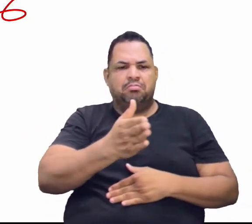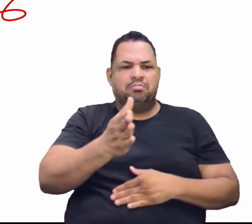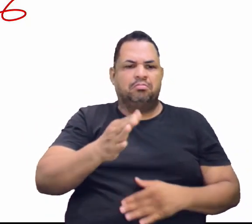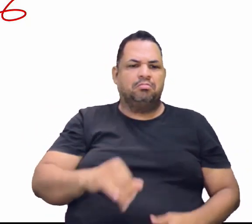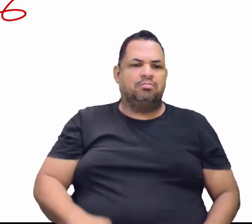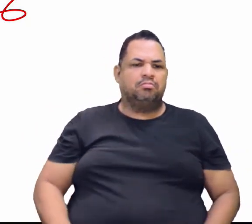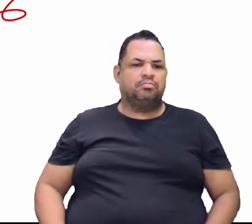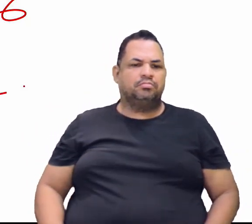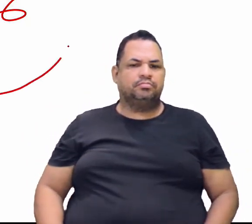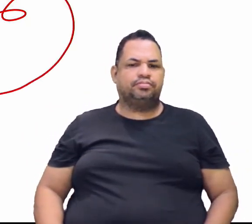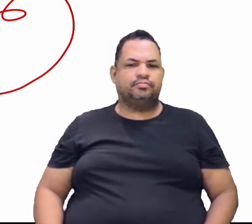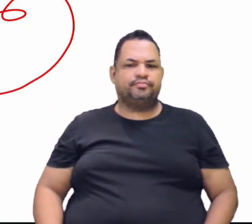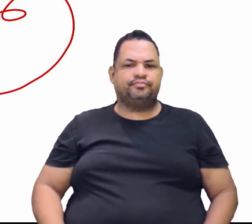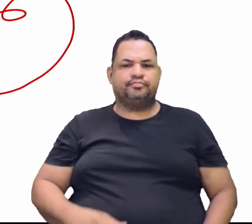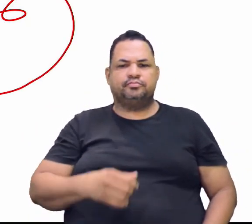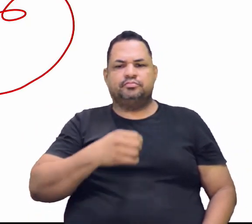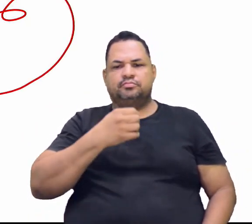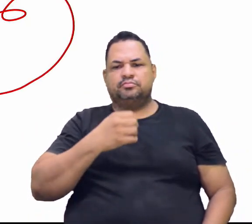chegar a isso daqui, ó,